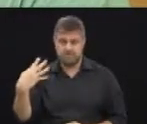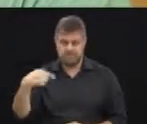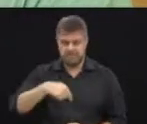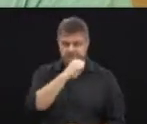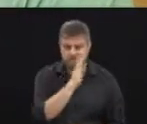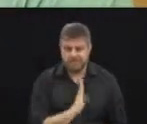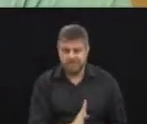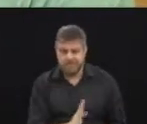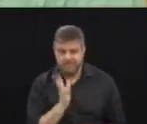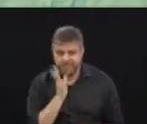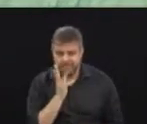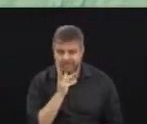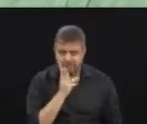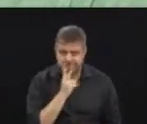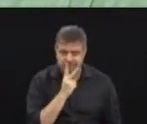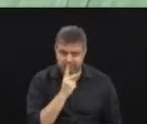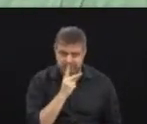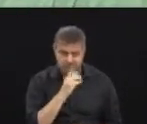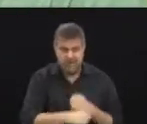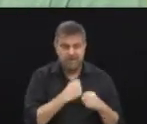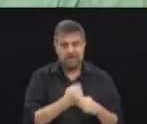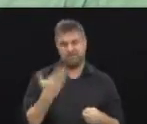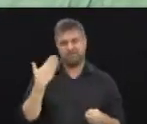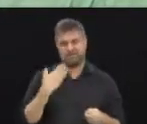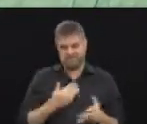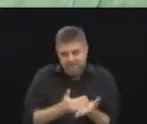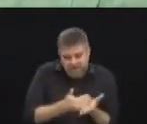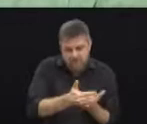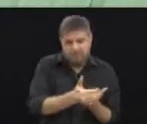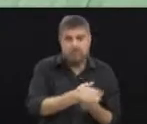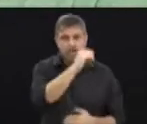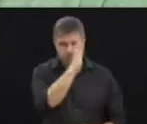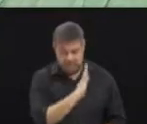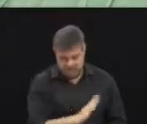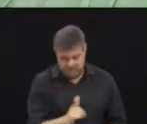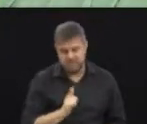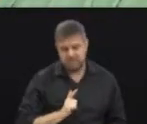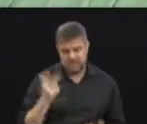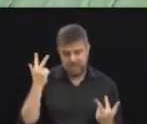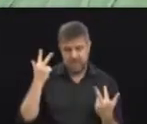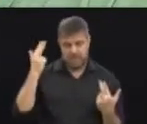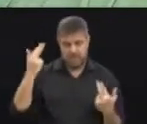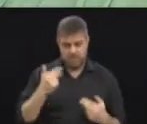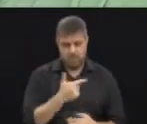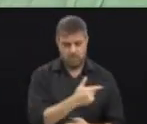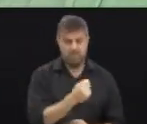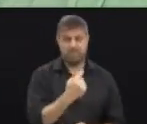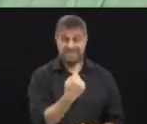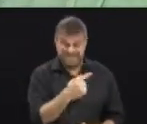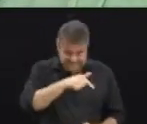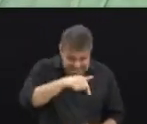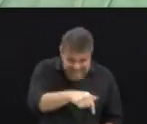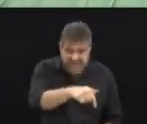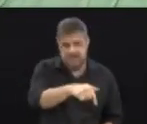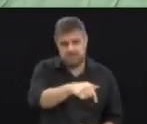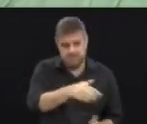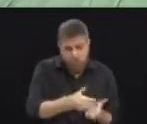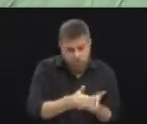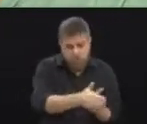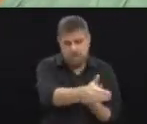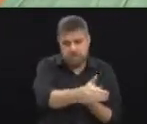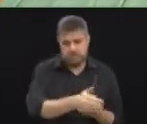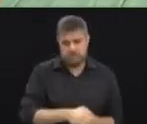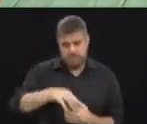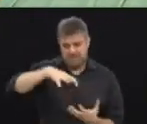2004. No Brasil demorou um pouquinho, chegou o ano passado, mas agora já tem no Brasil também a partir de 2017. Mas